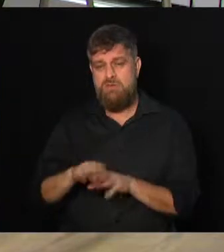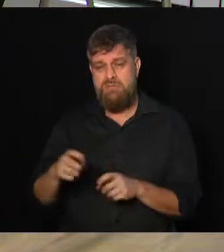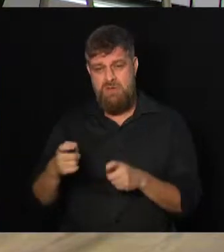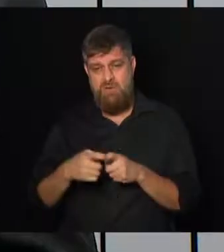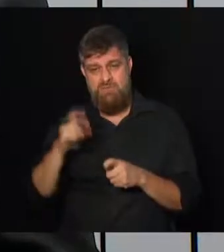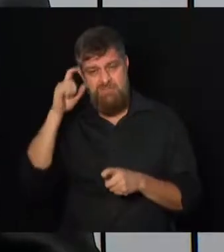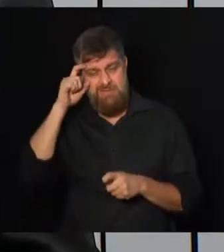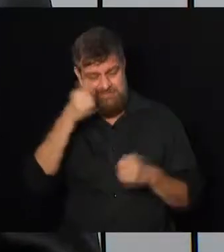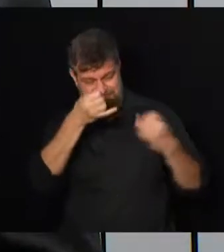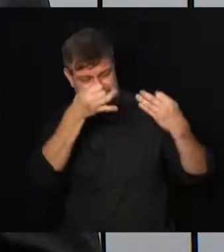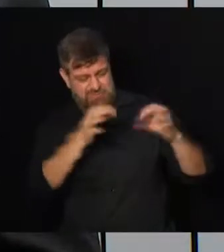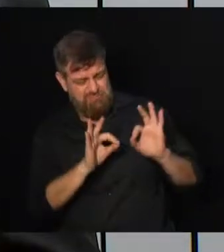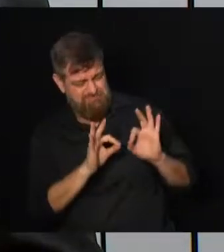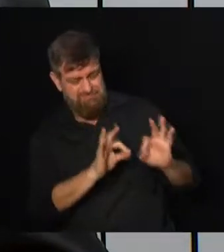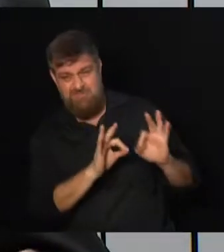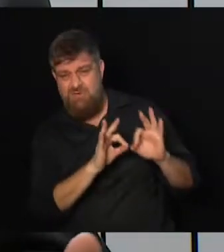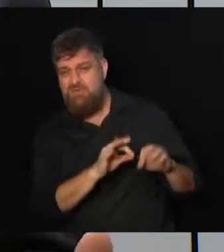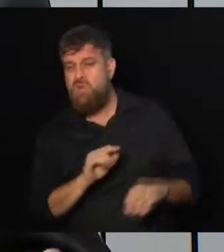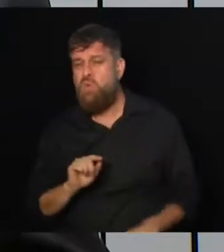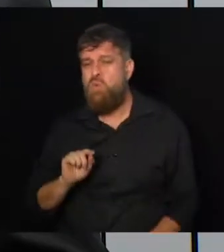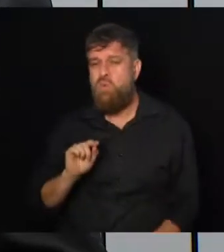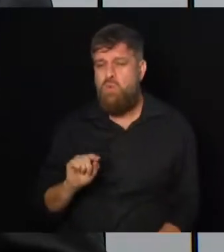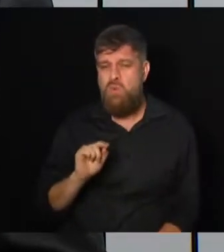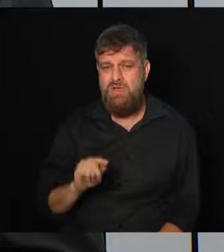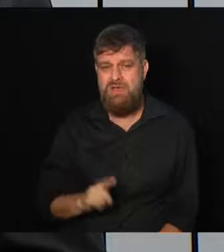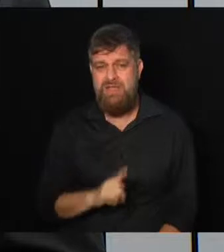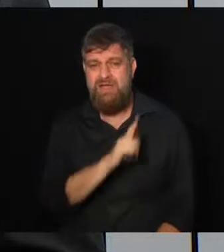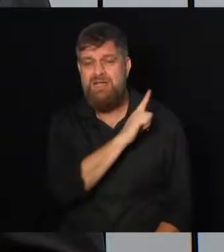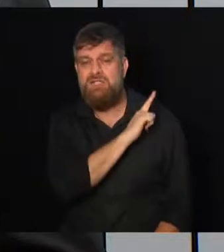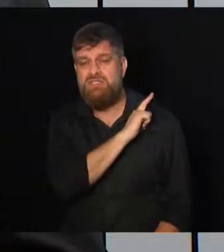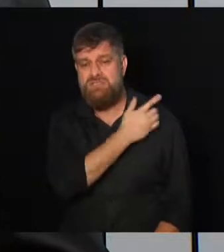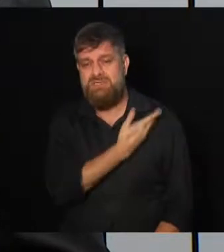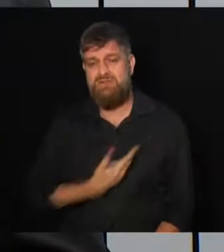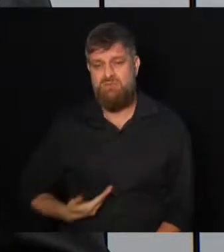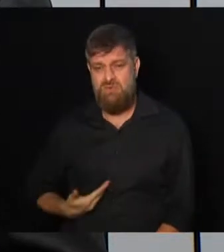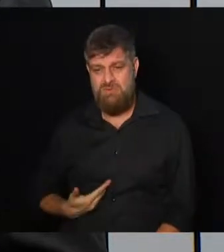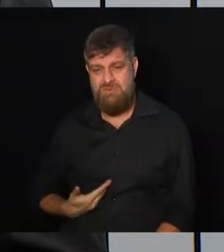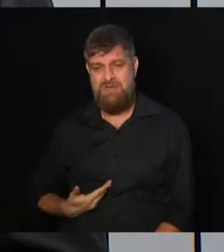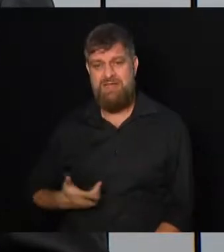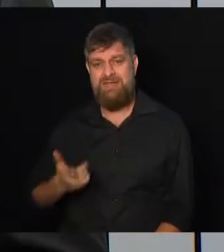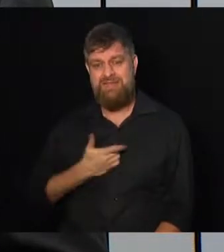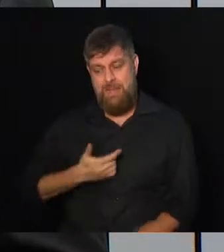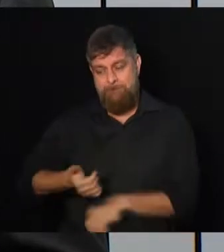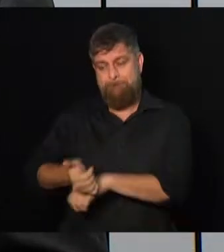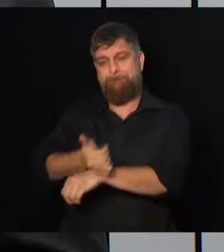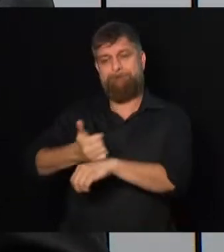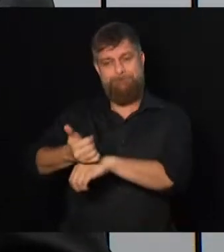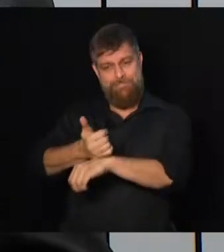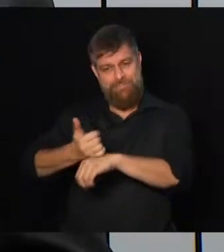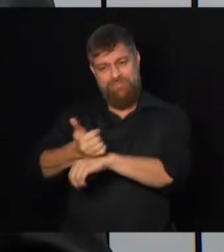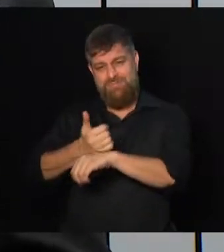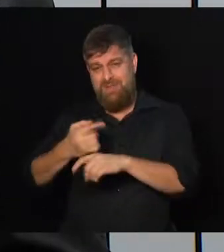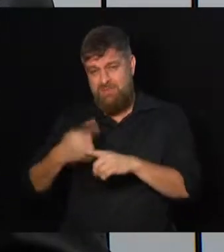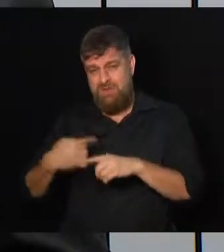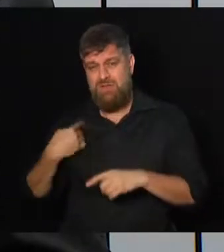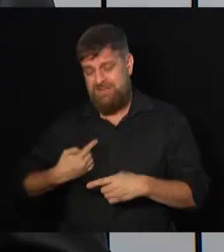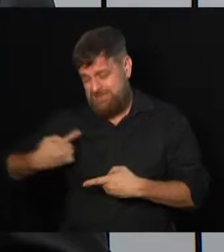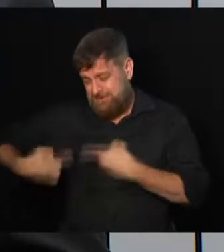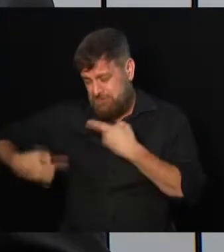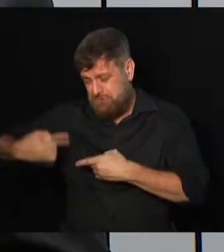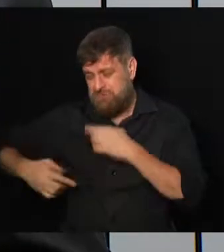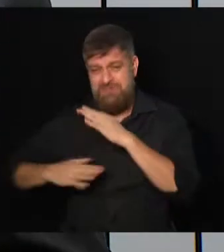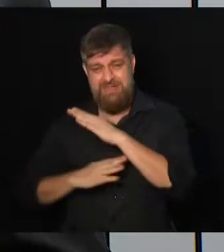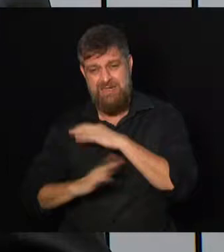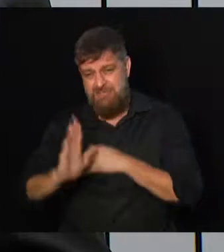muita propriedade, que é a tal da gestão pública. É a capacidade de gestão, porque uma vez nós discutimos aqui na